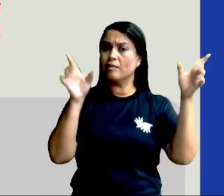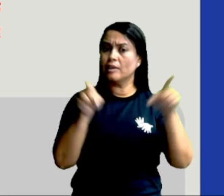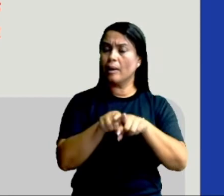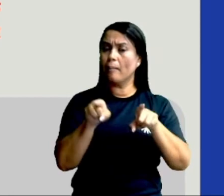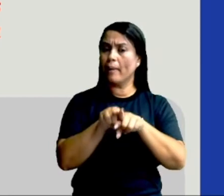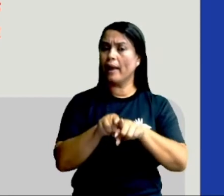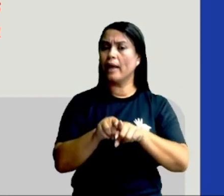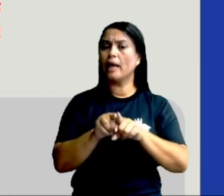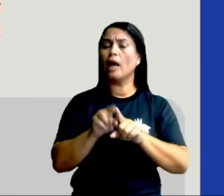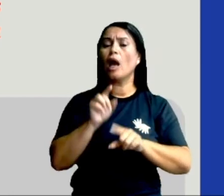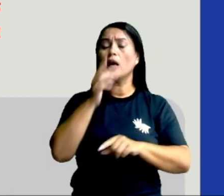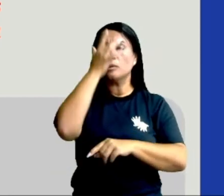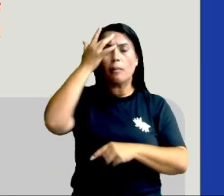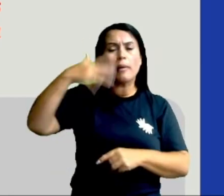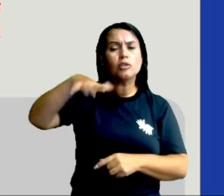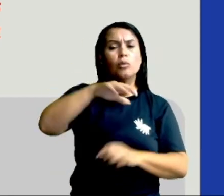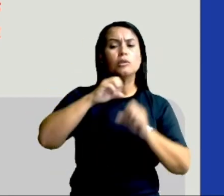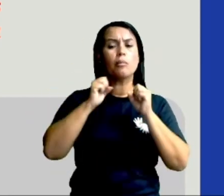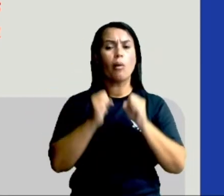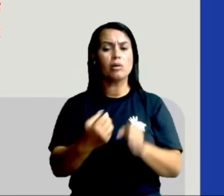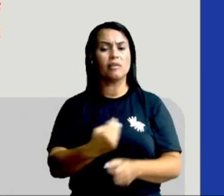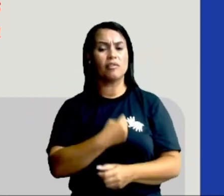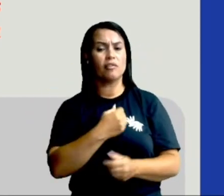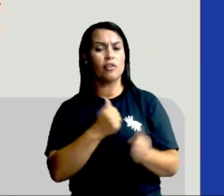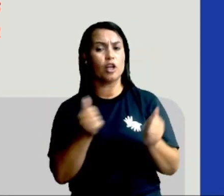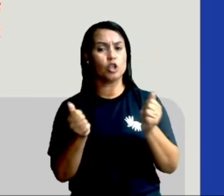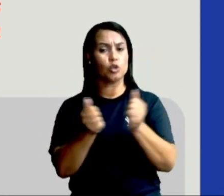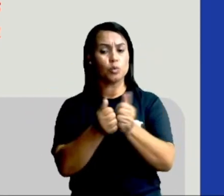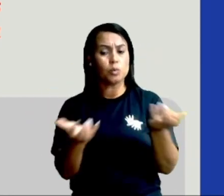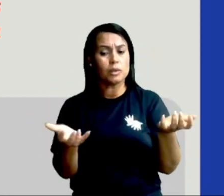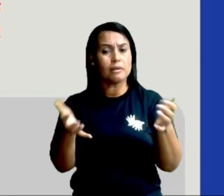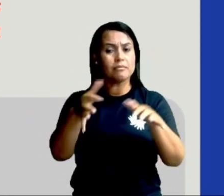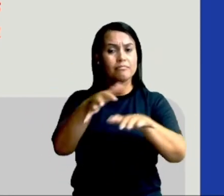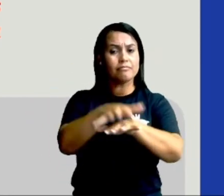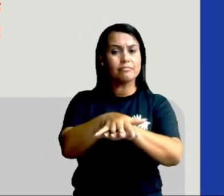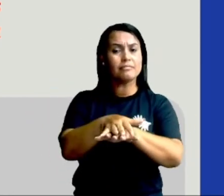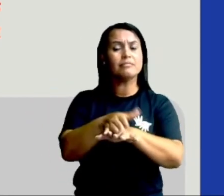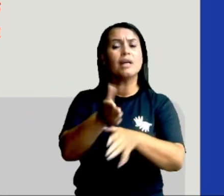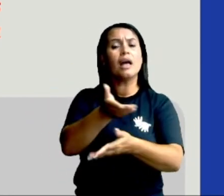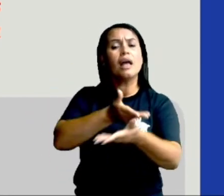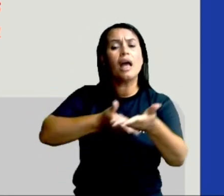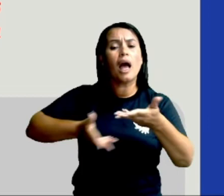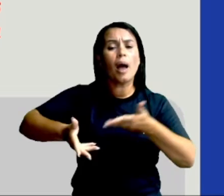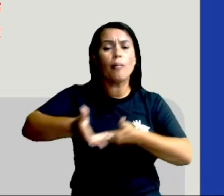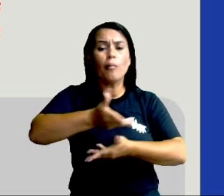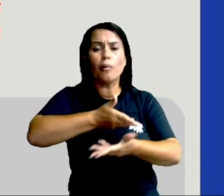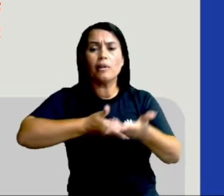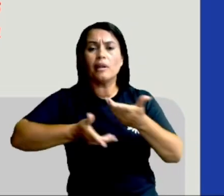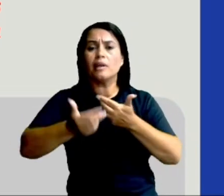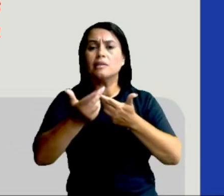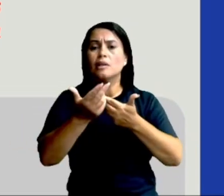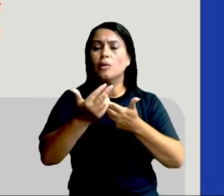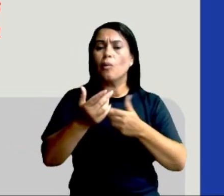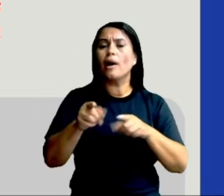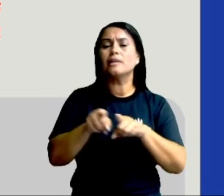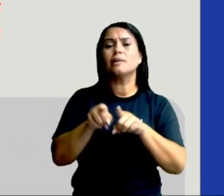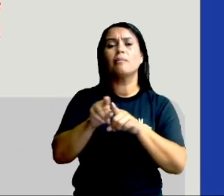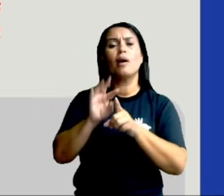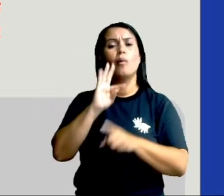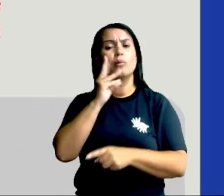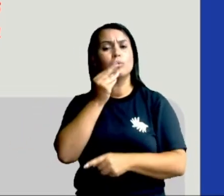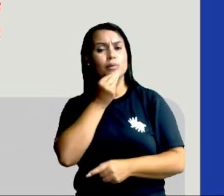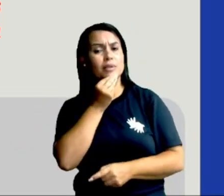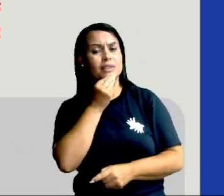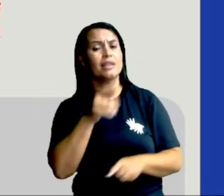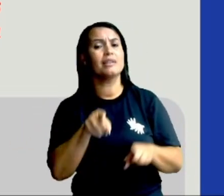no qual todas as pessoas possam viver juntas em harmonia e com iguais oportunidades. É um